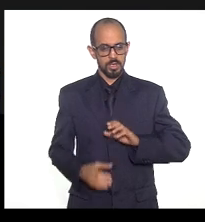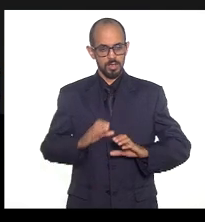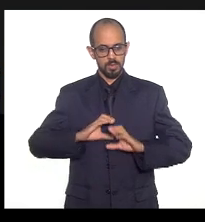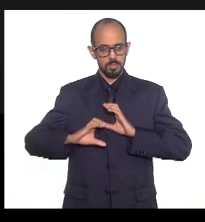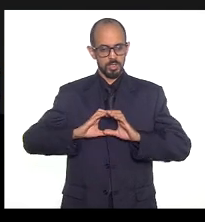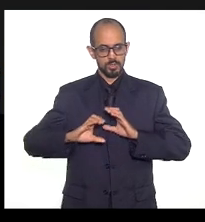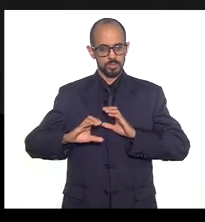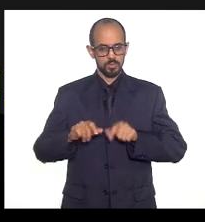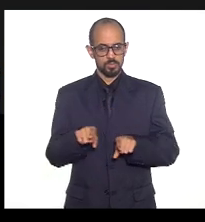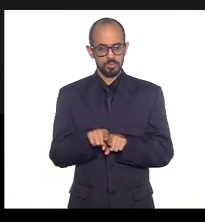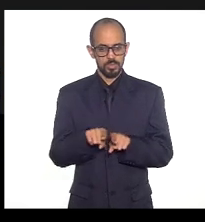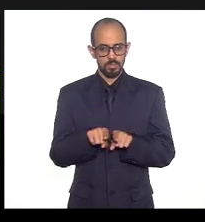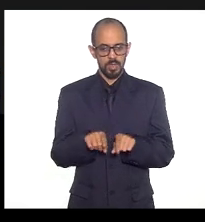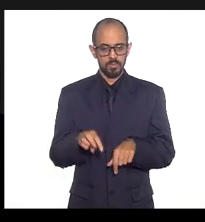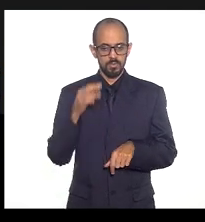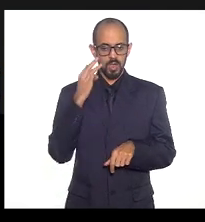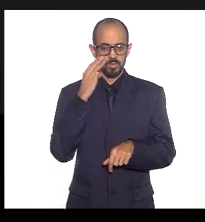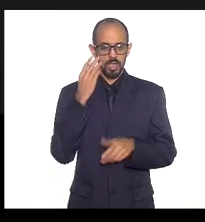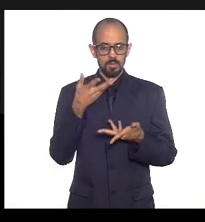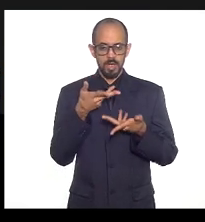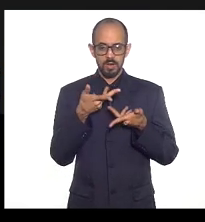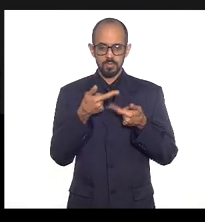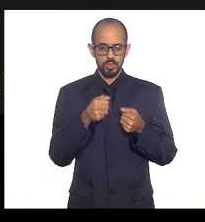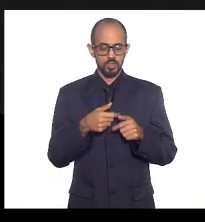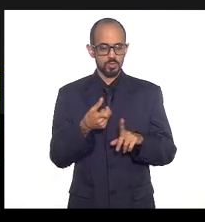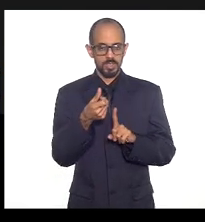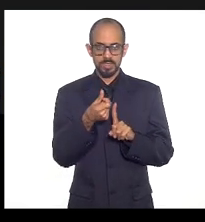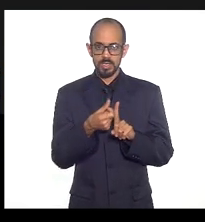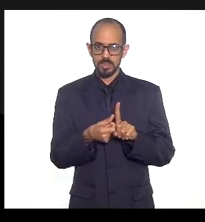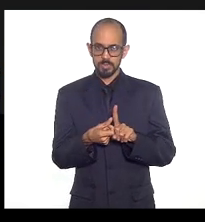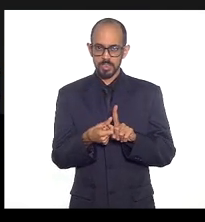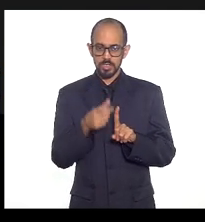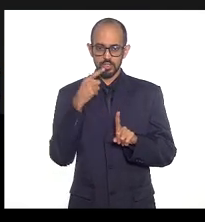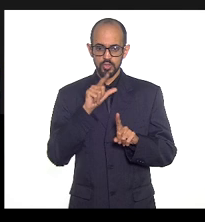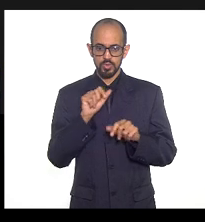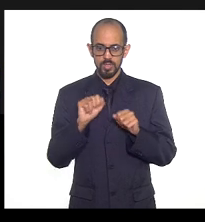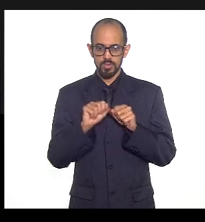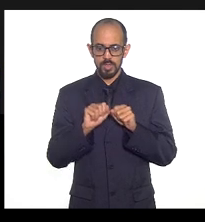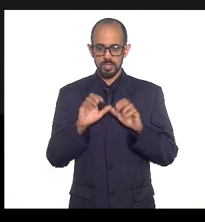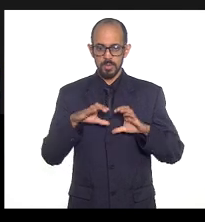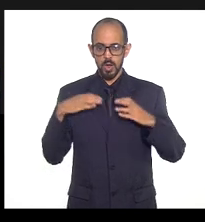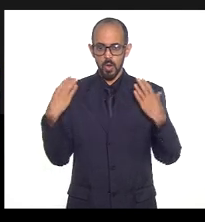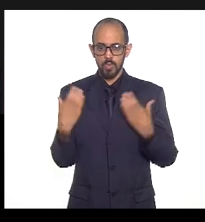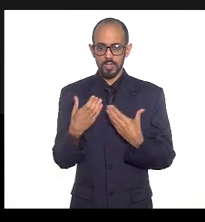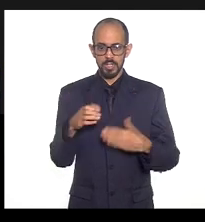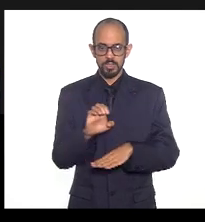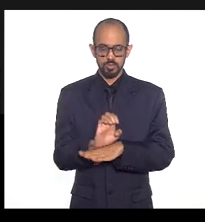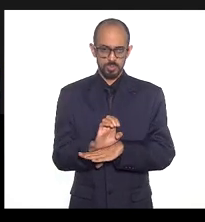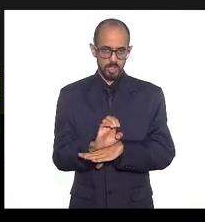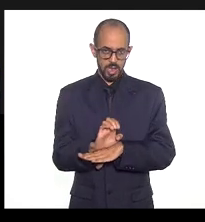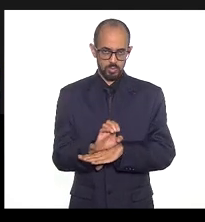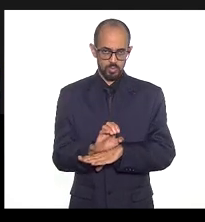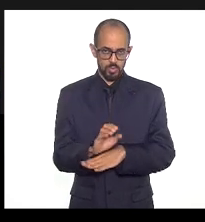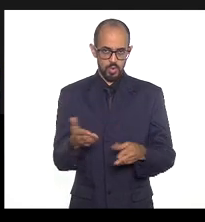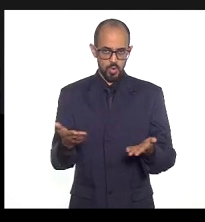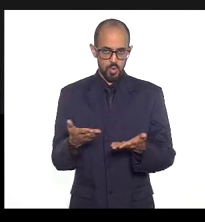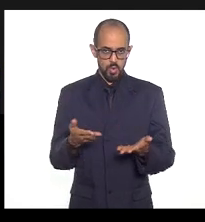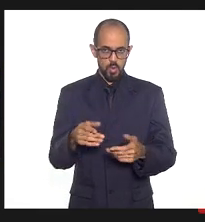estadual. Valdec, eu acho maravilhoso se em 6 meses a gente puder ter uma conferência estadual. É, hoje a luta é